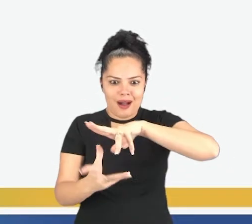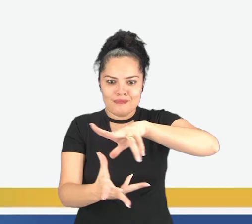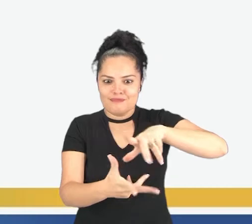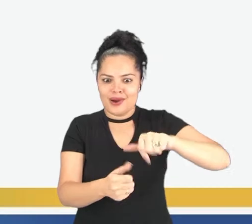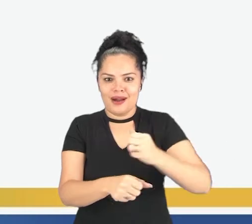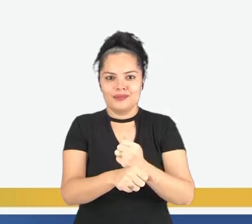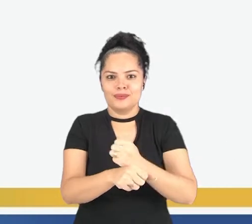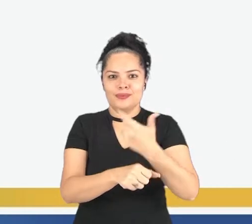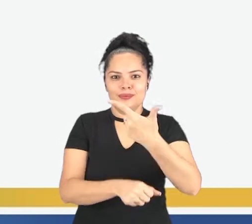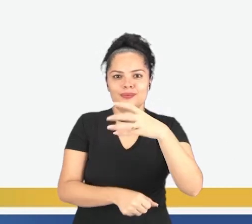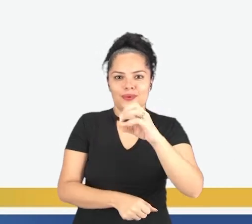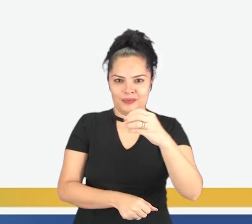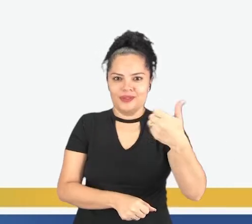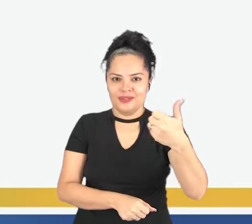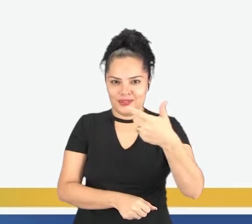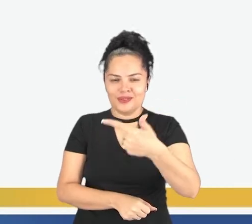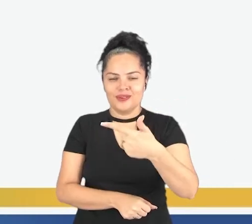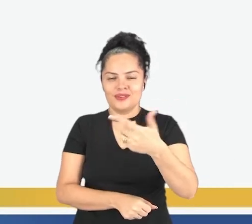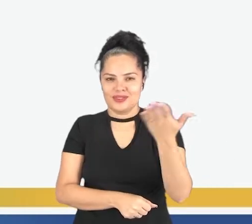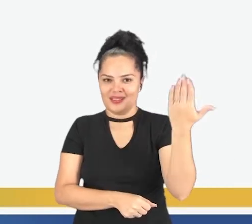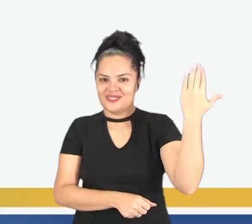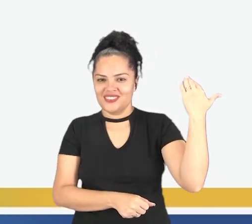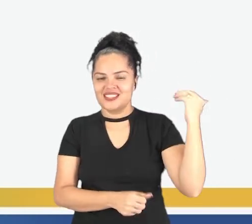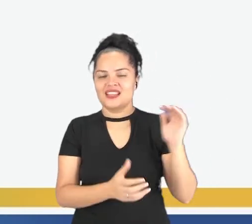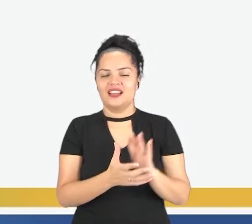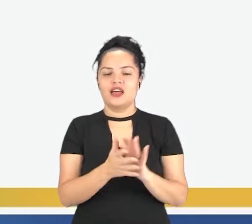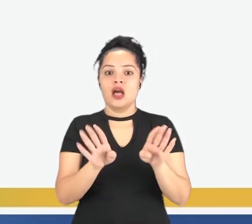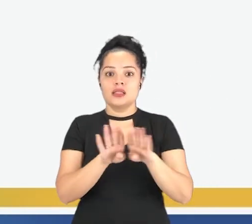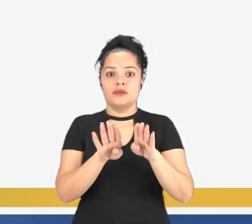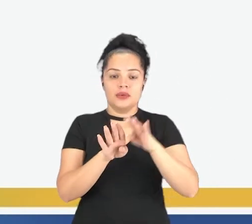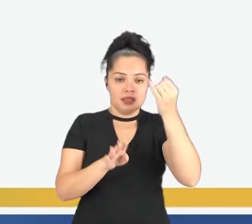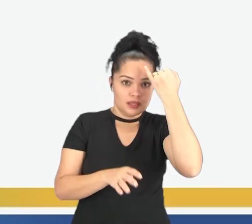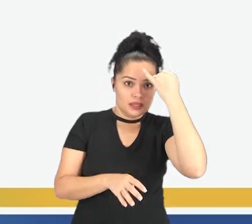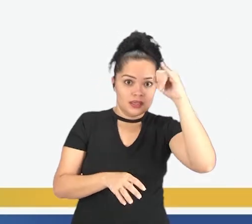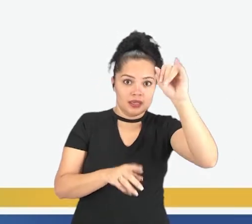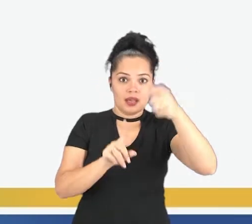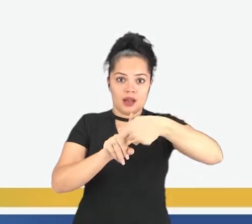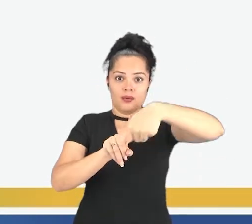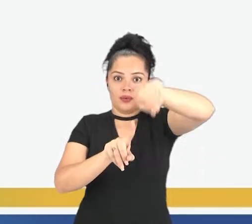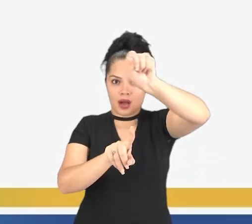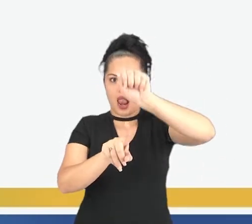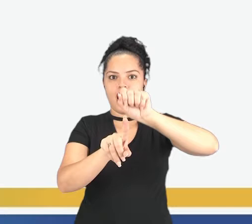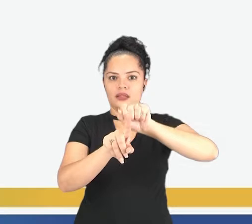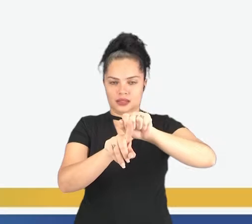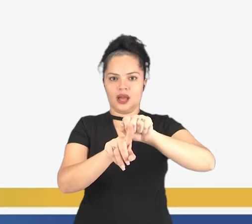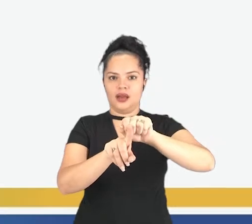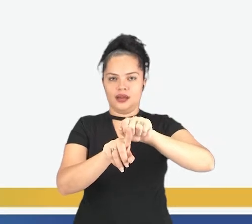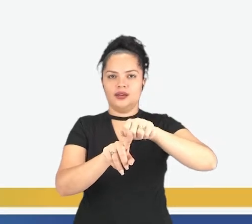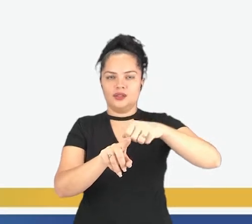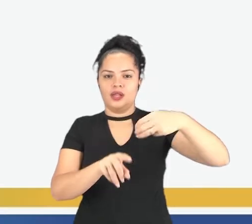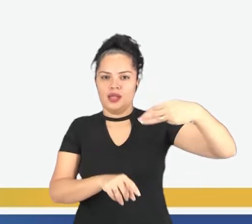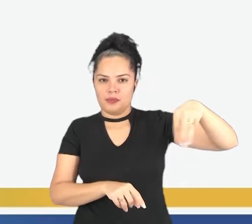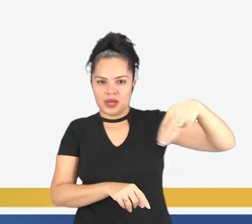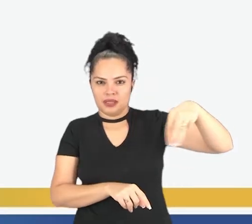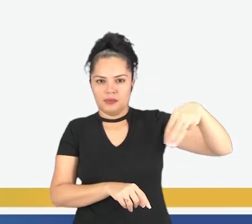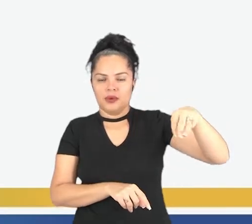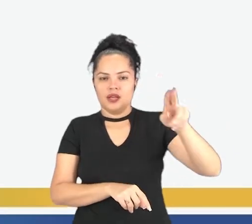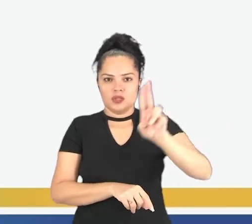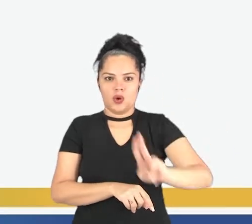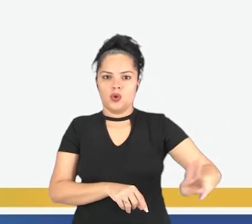2012. Eles criaram também um calendário cíclico, né? Eles conheciam o conceito matemático, né? A utilização do número